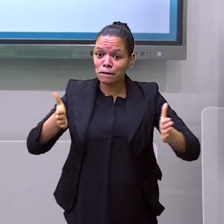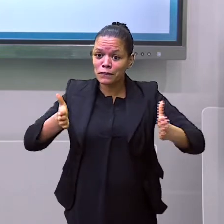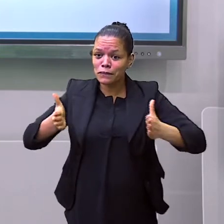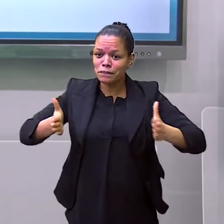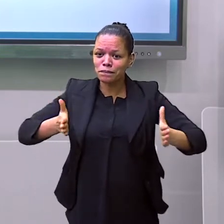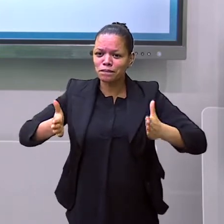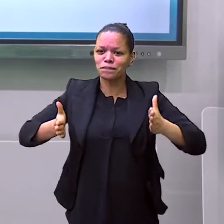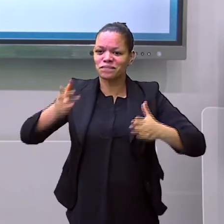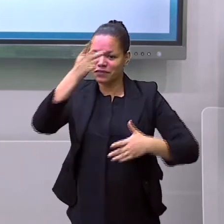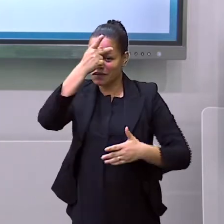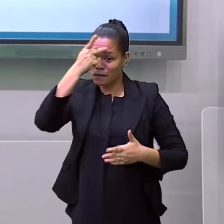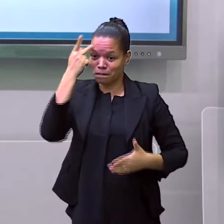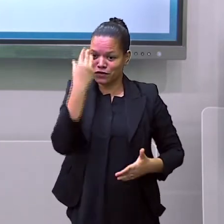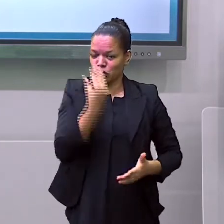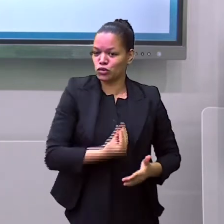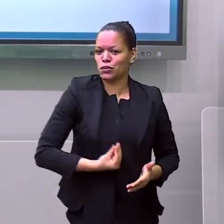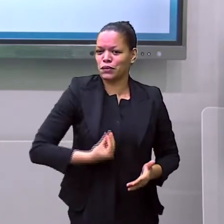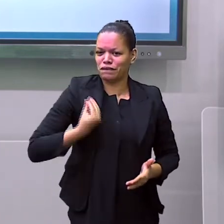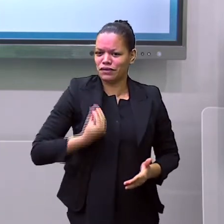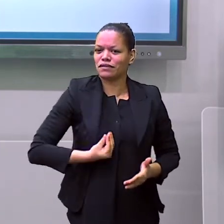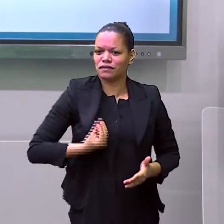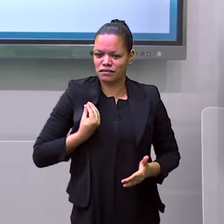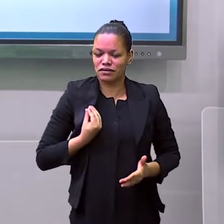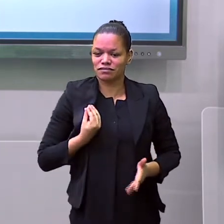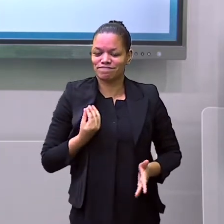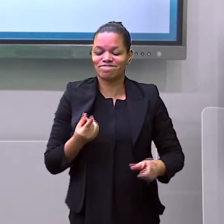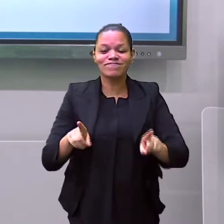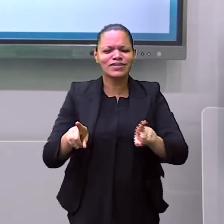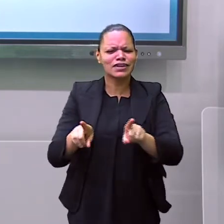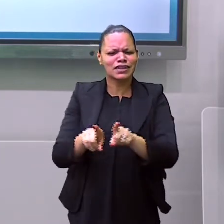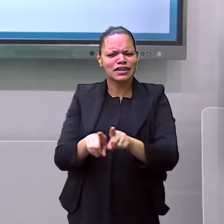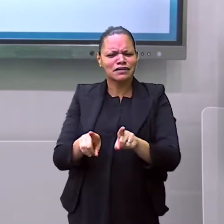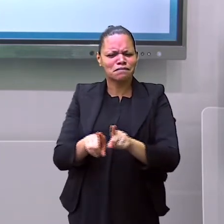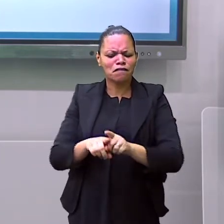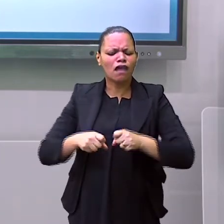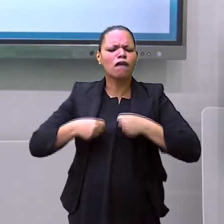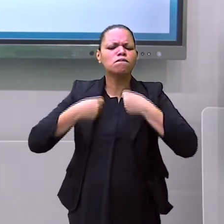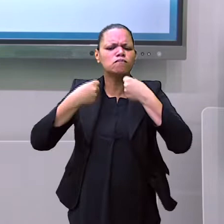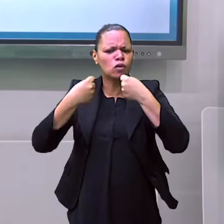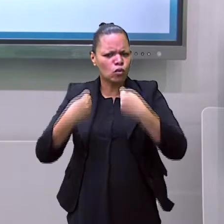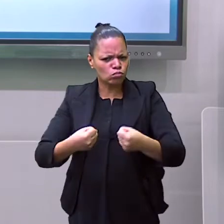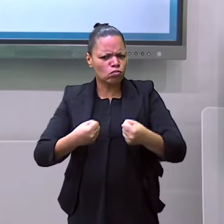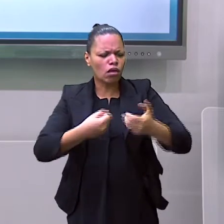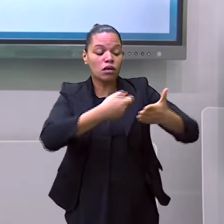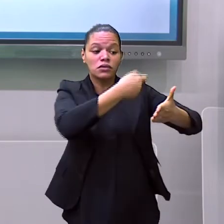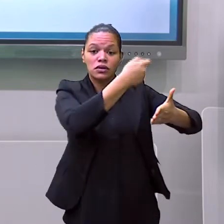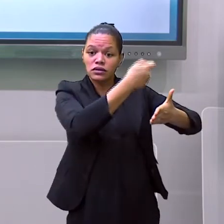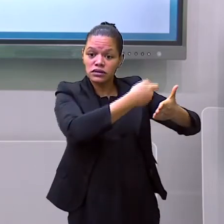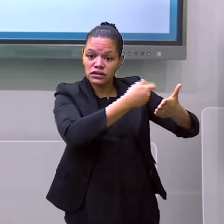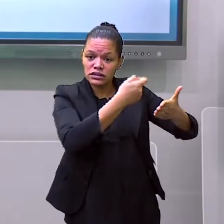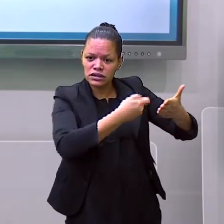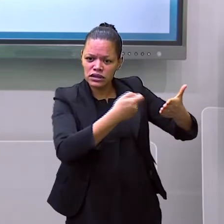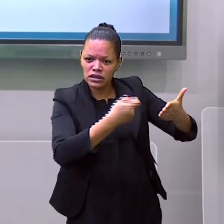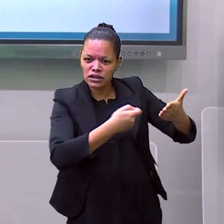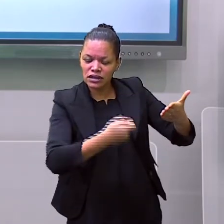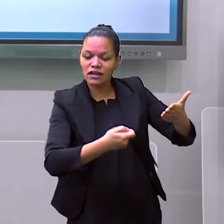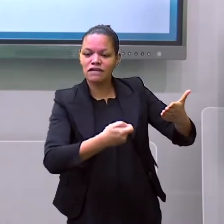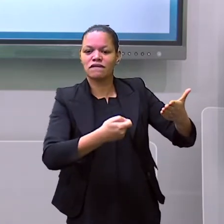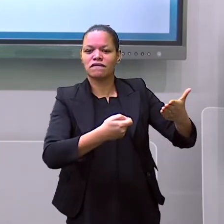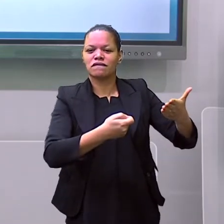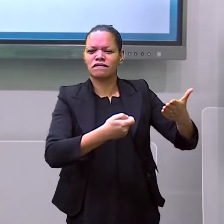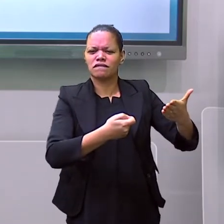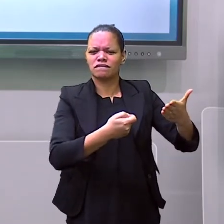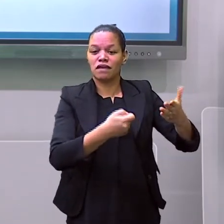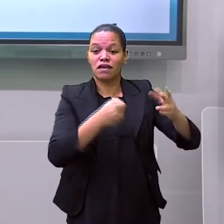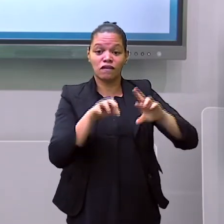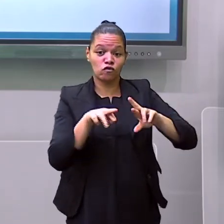podemos também, além da biografia, escrever uma autobiografia. Então, a autobiografia é você